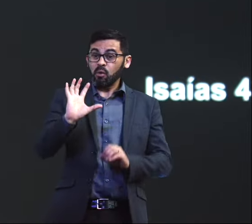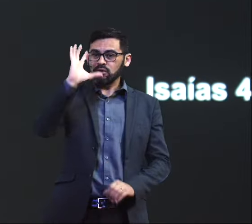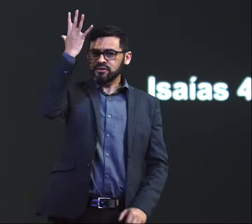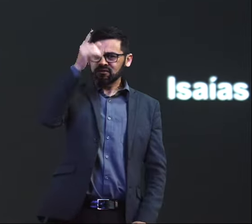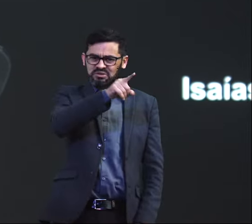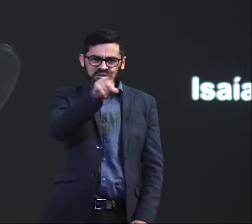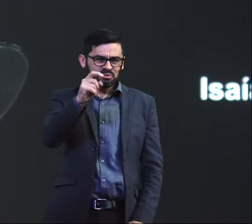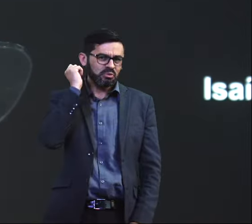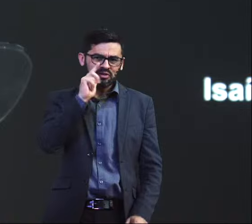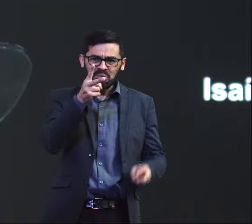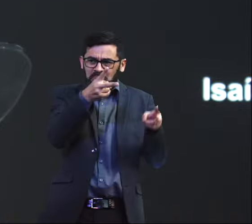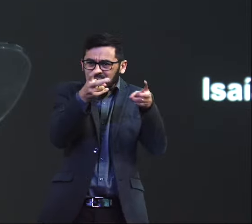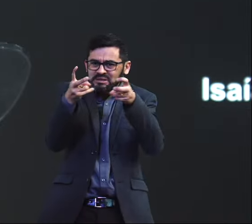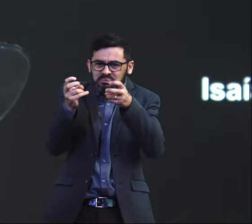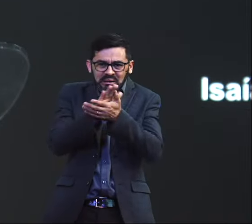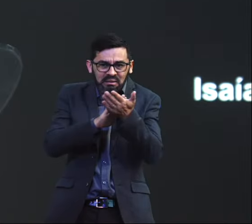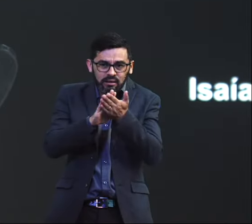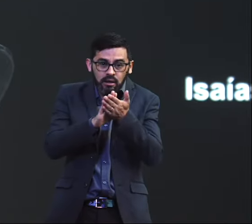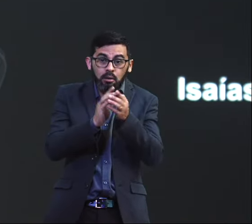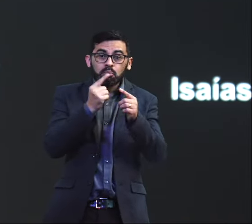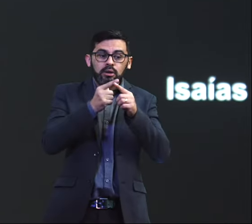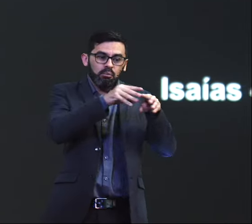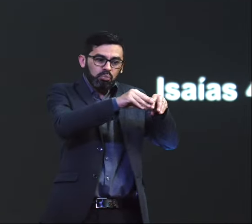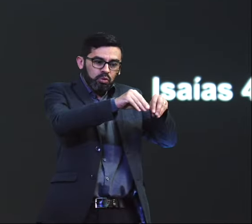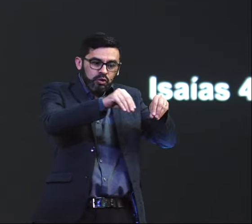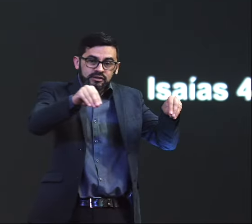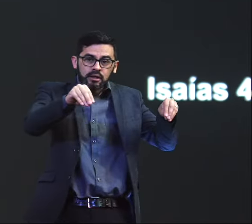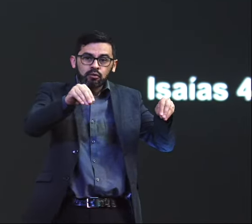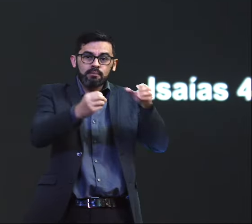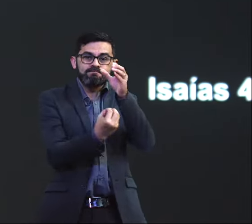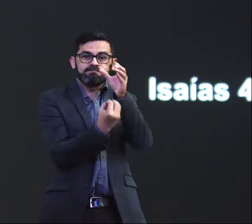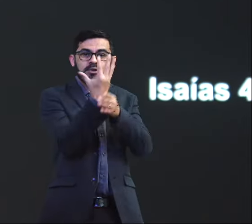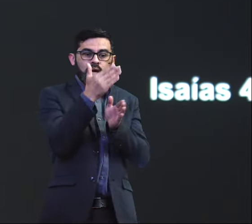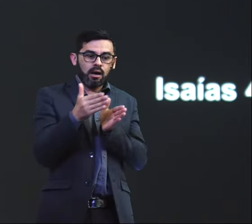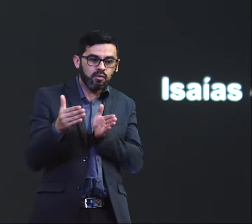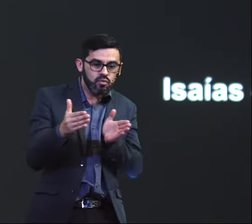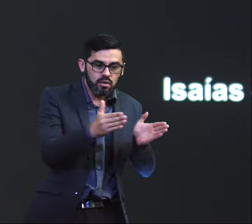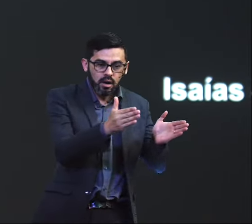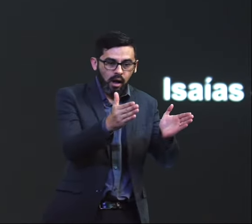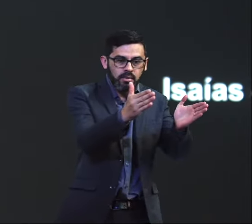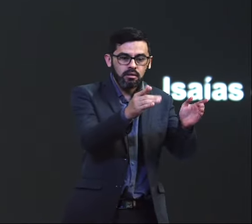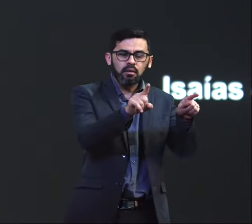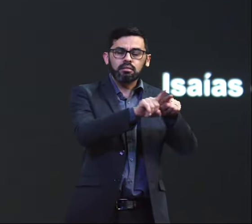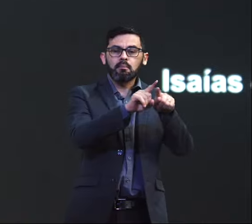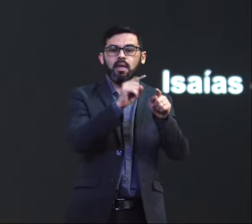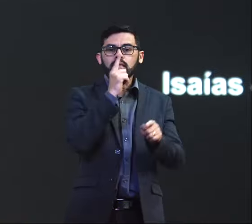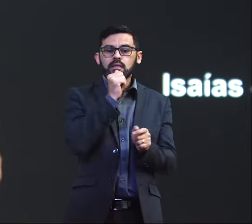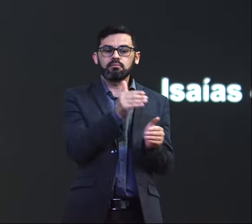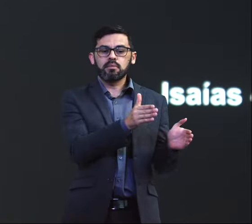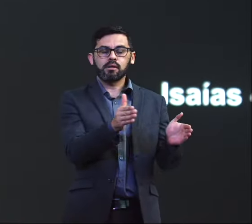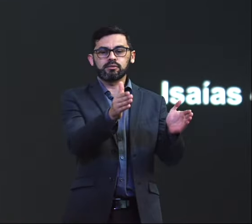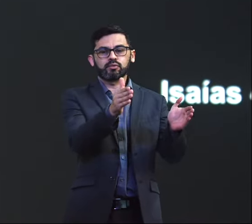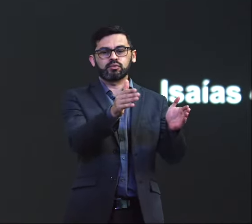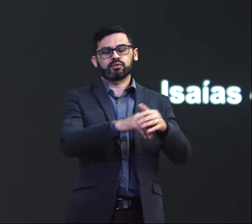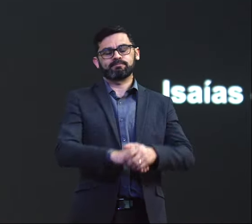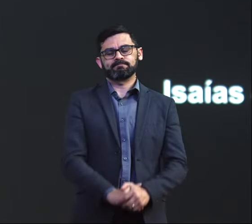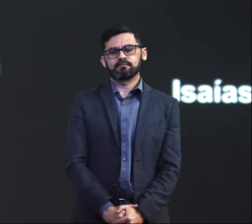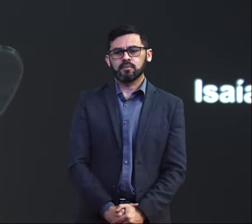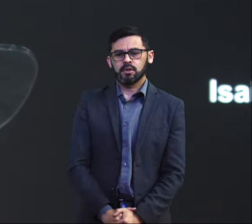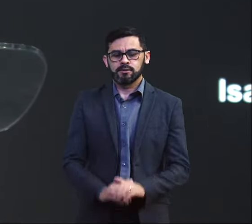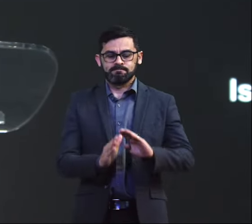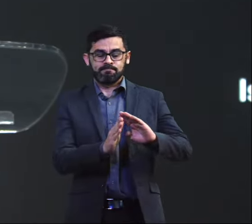não a percebem? Até no deserto vou abrir um caminho e riachos no ermo. Quando eu li